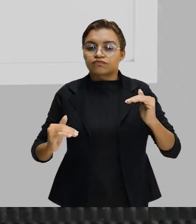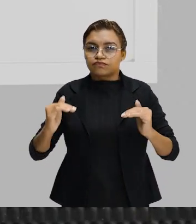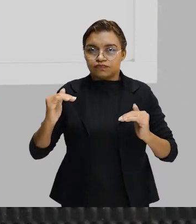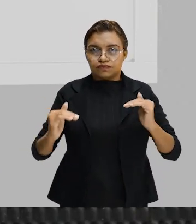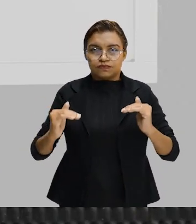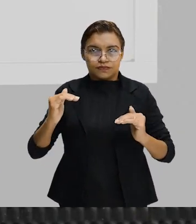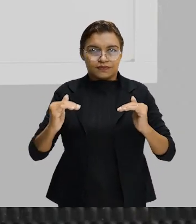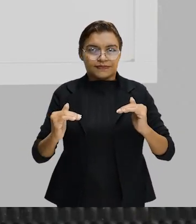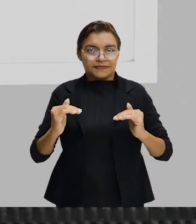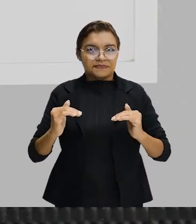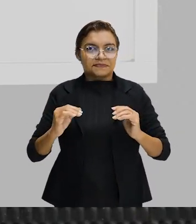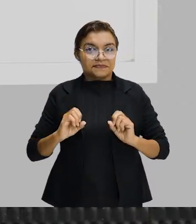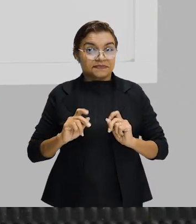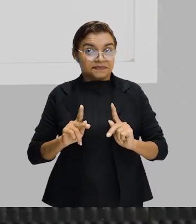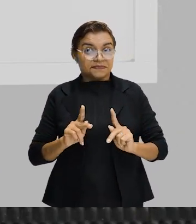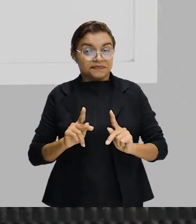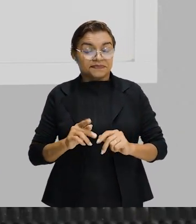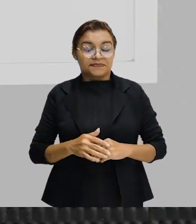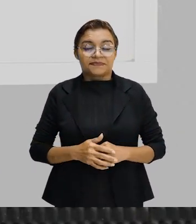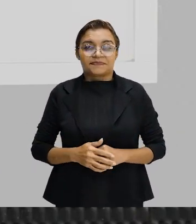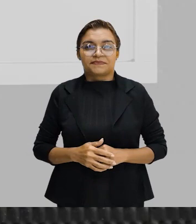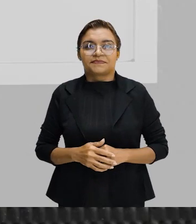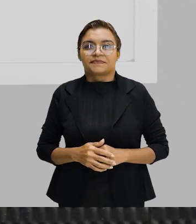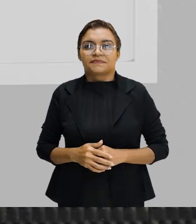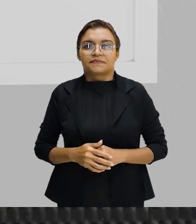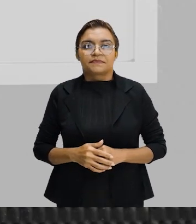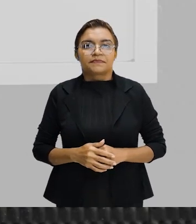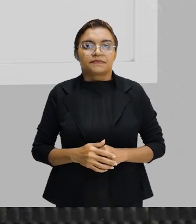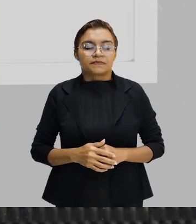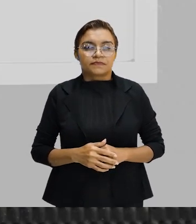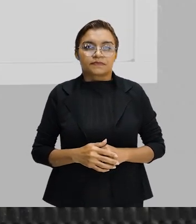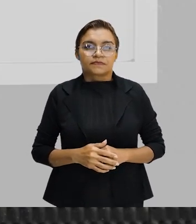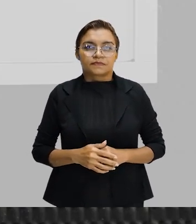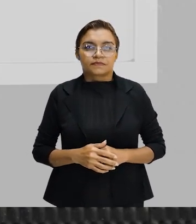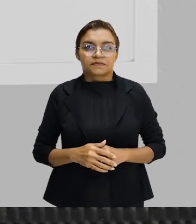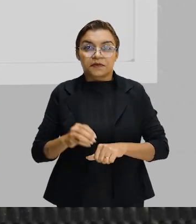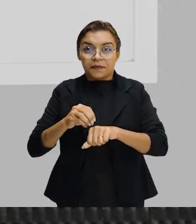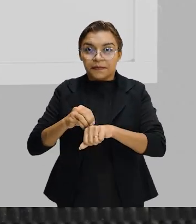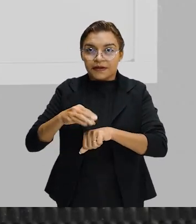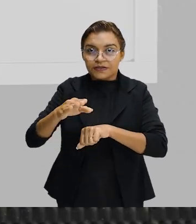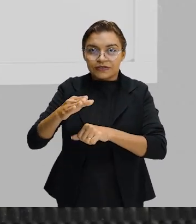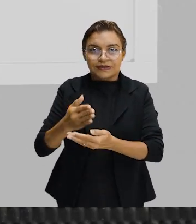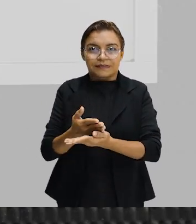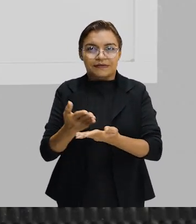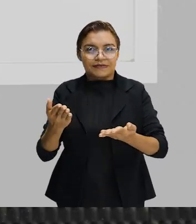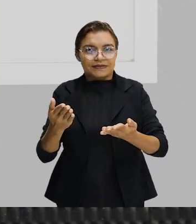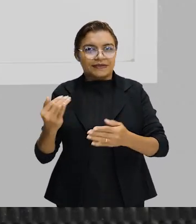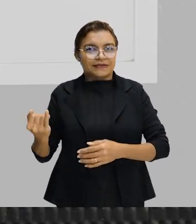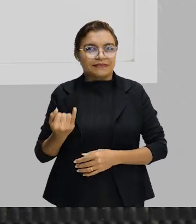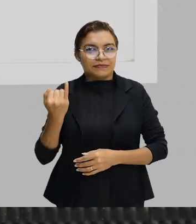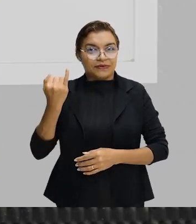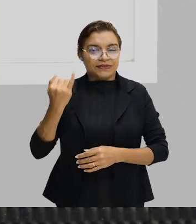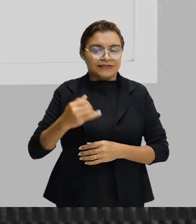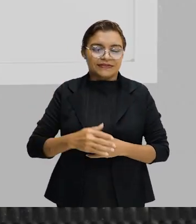materiais. Tá ok? Bom, aí vem a dica,